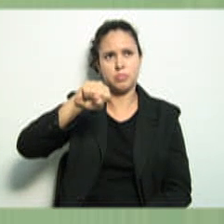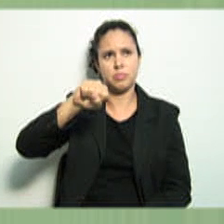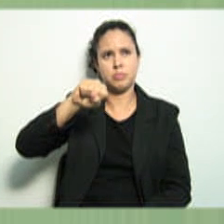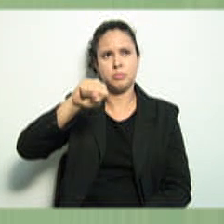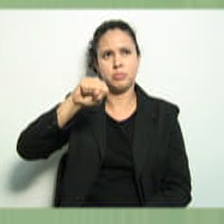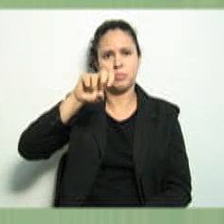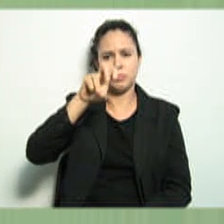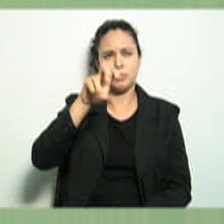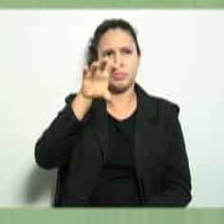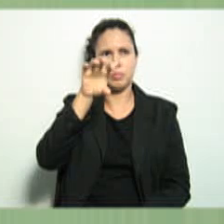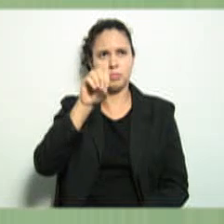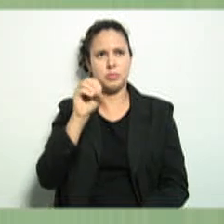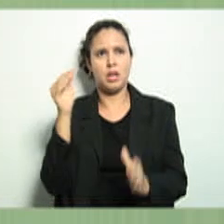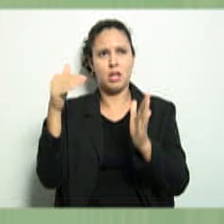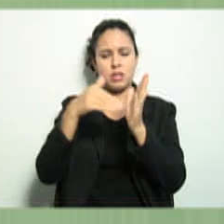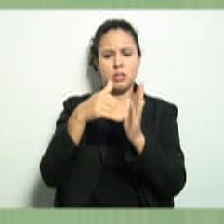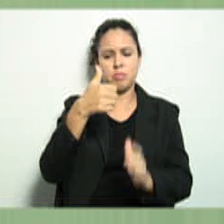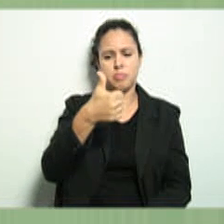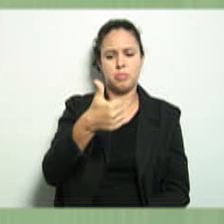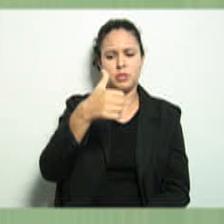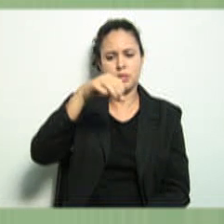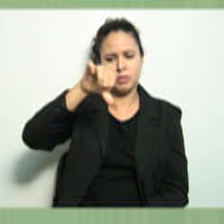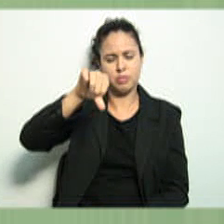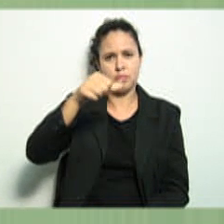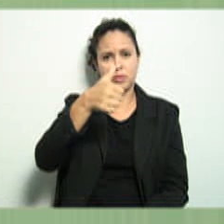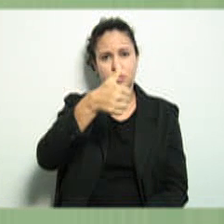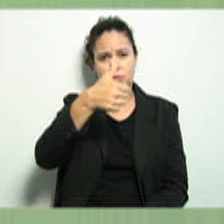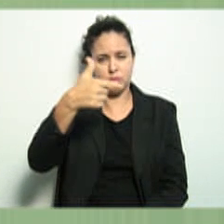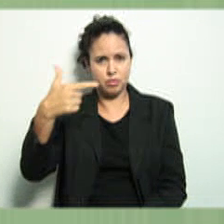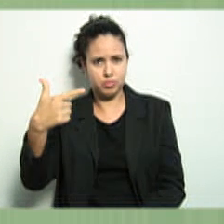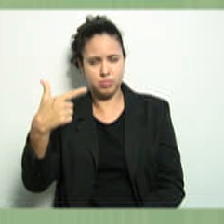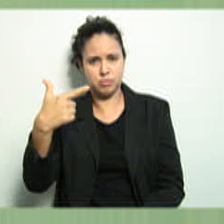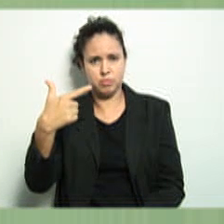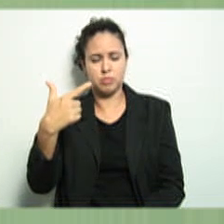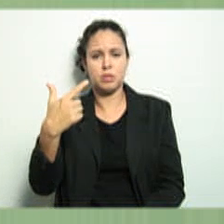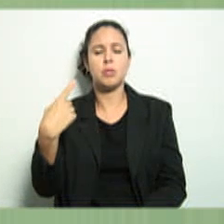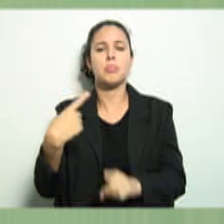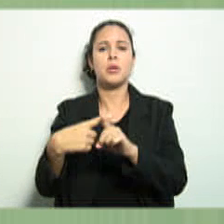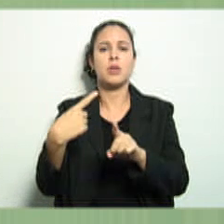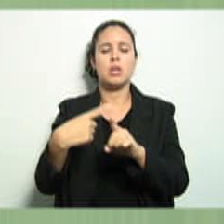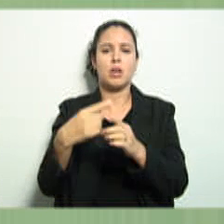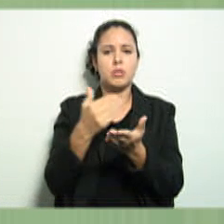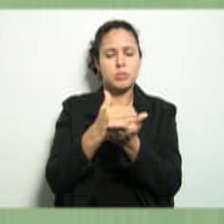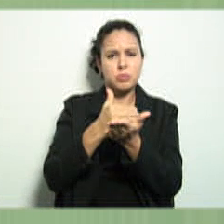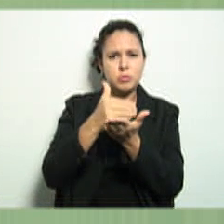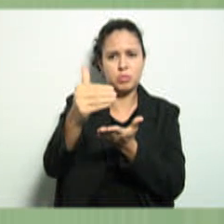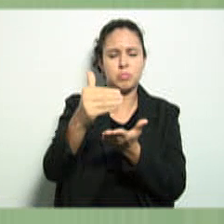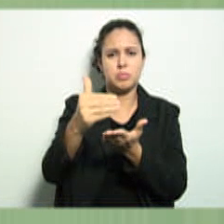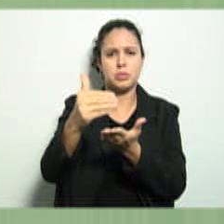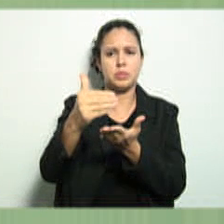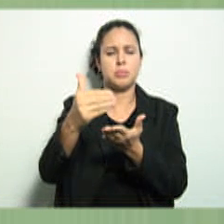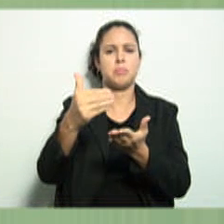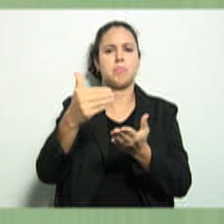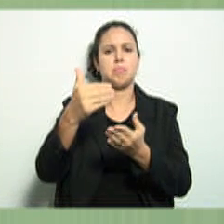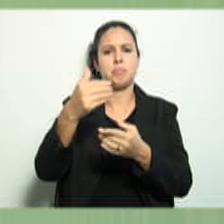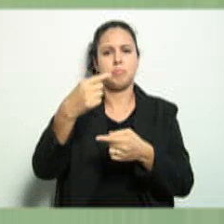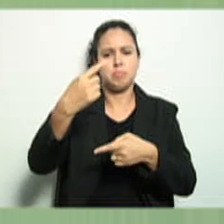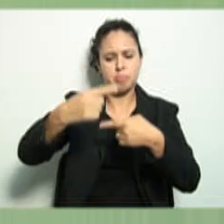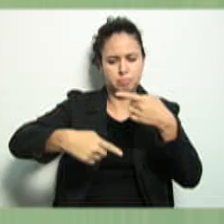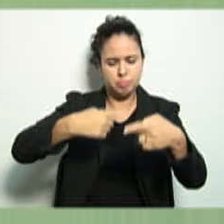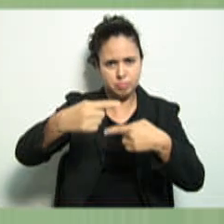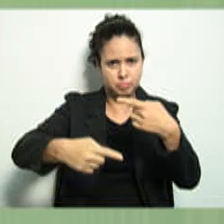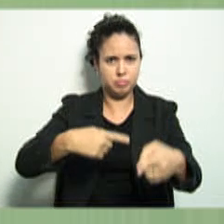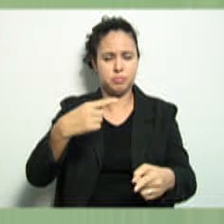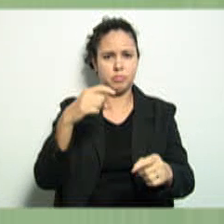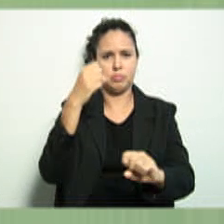início da República Velha. Atendeu à Revolução Industrial. Esse foi o propósito da primeira exploração de borracha